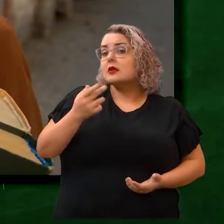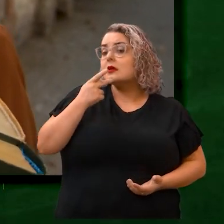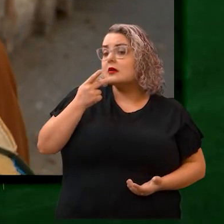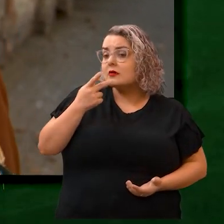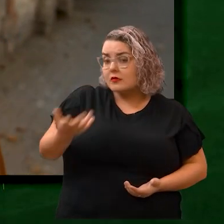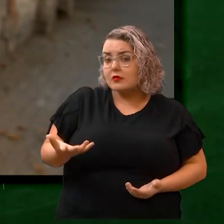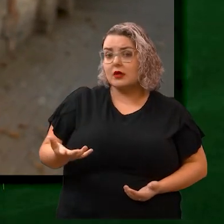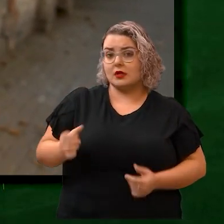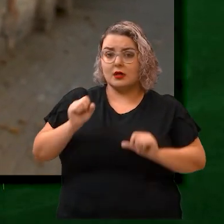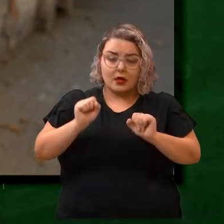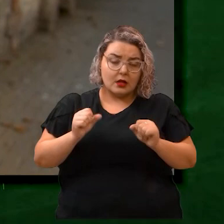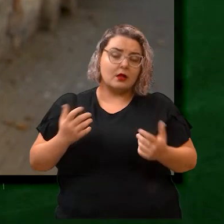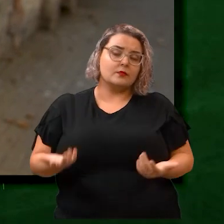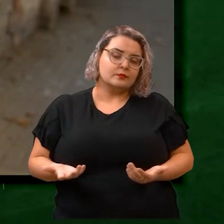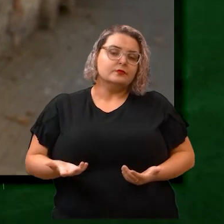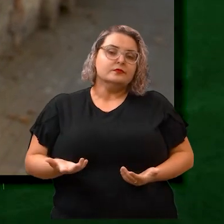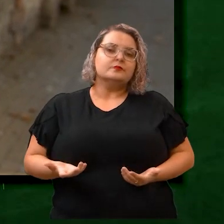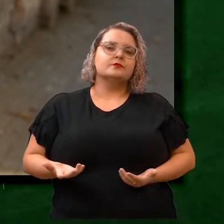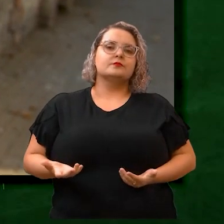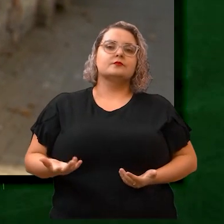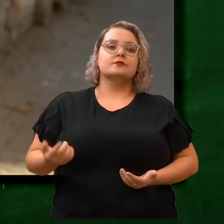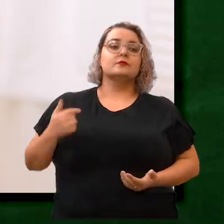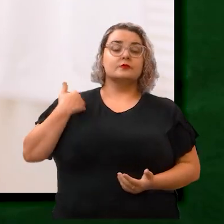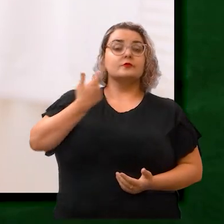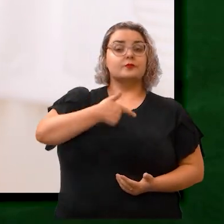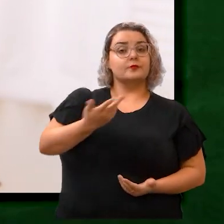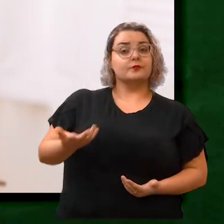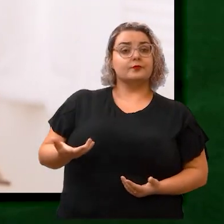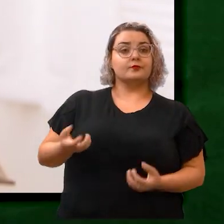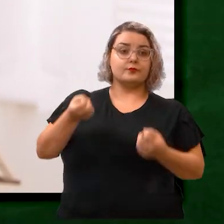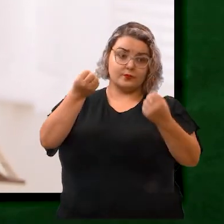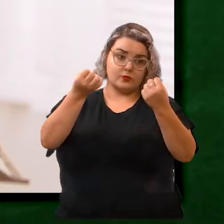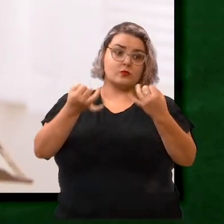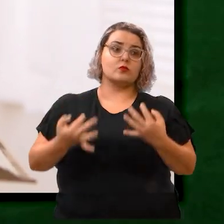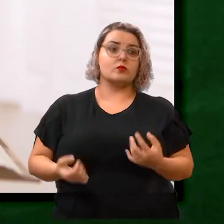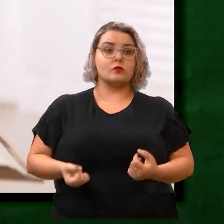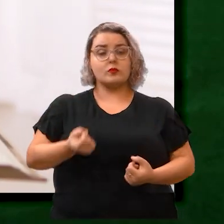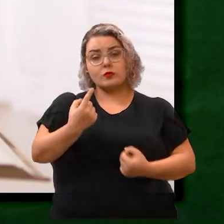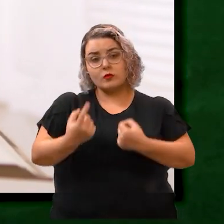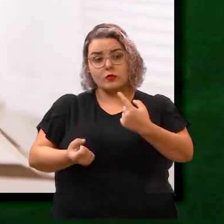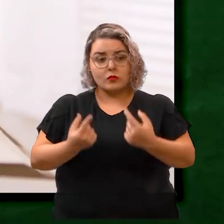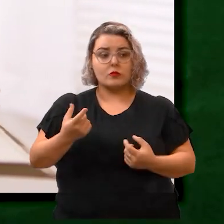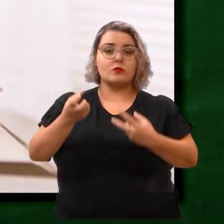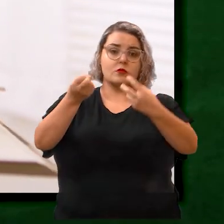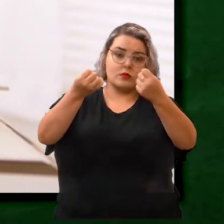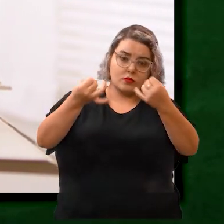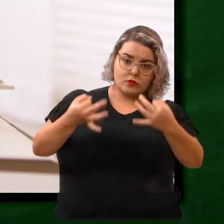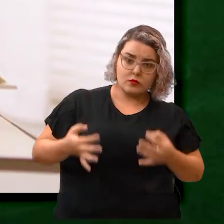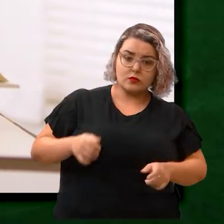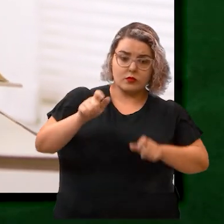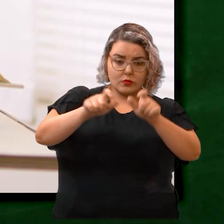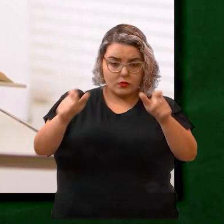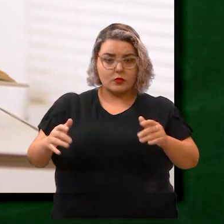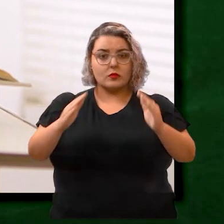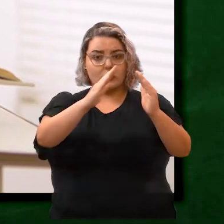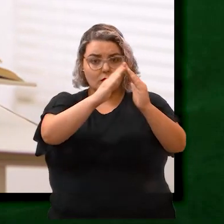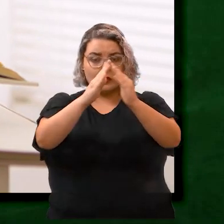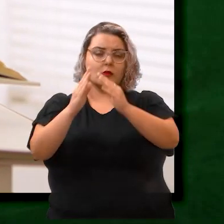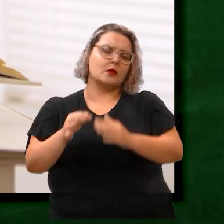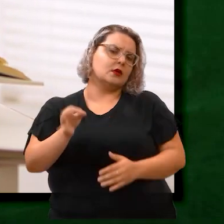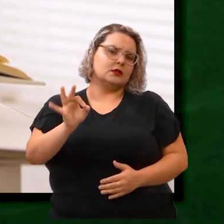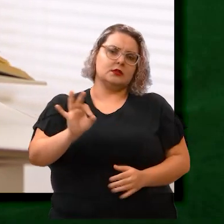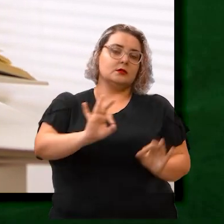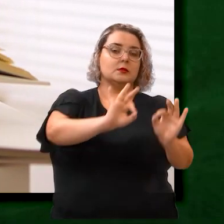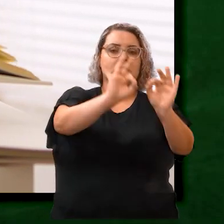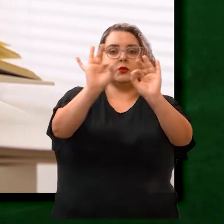que você pudesse falar para gente não é passar algumas orientações para a galera que tá em casa certamente muita